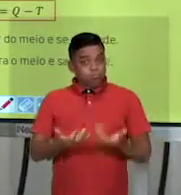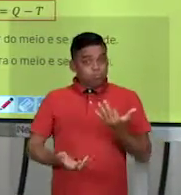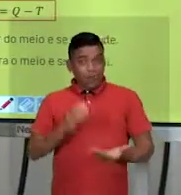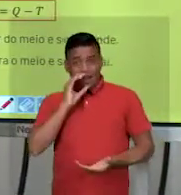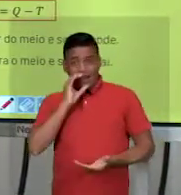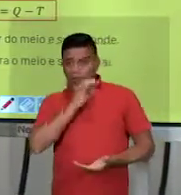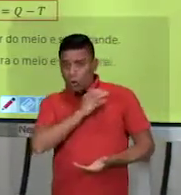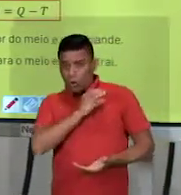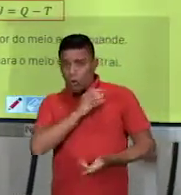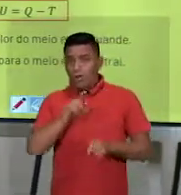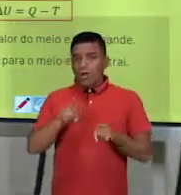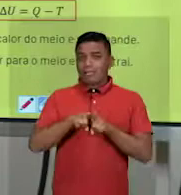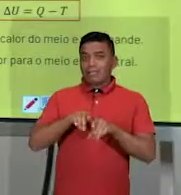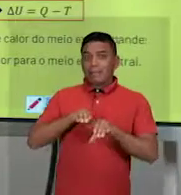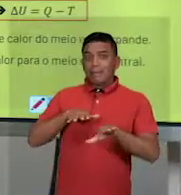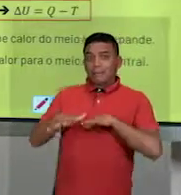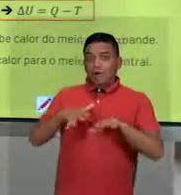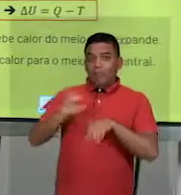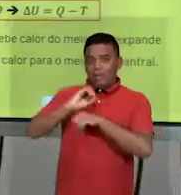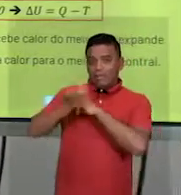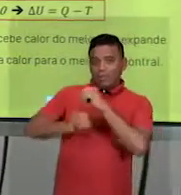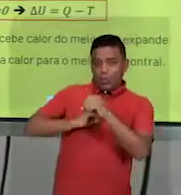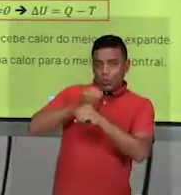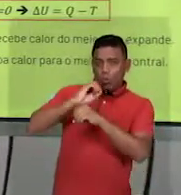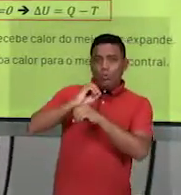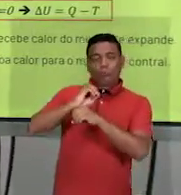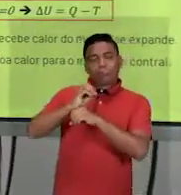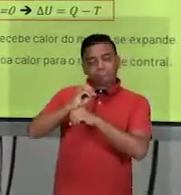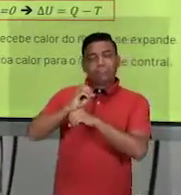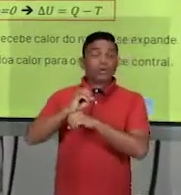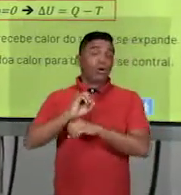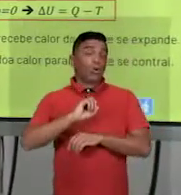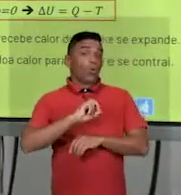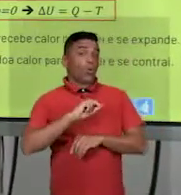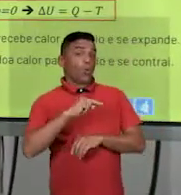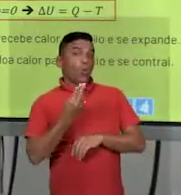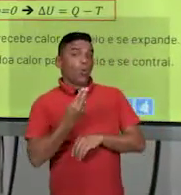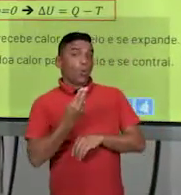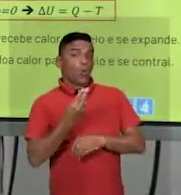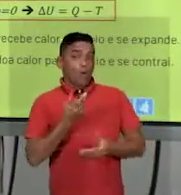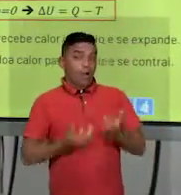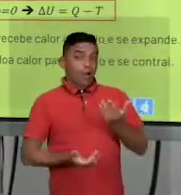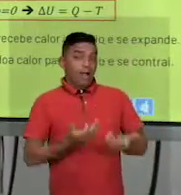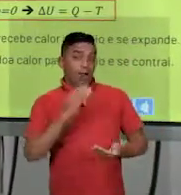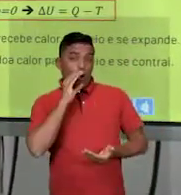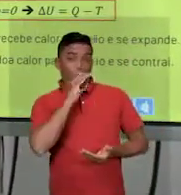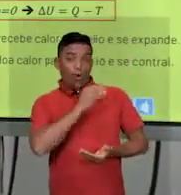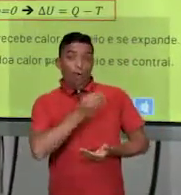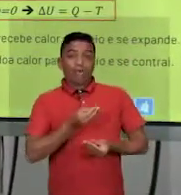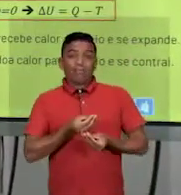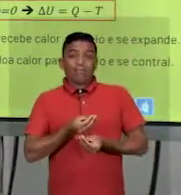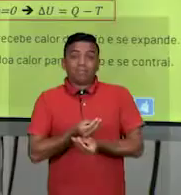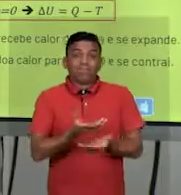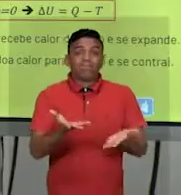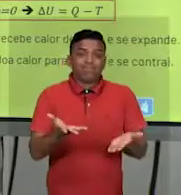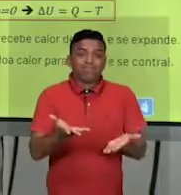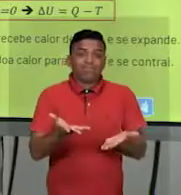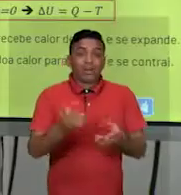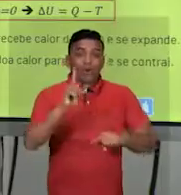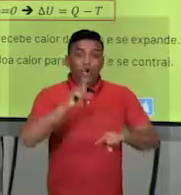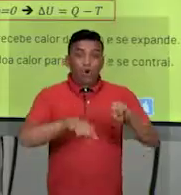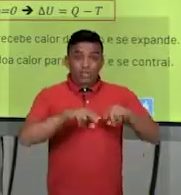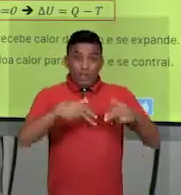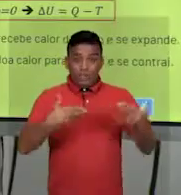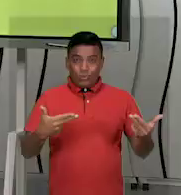o trabalho que ele realizou. Ou o calor que ele doou, né? Dependendo da situação, o objeto pode ou receber